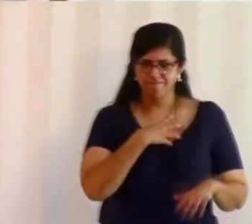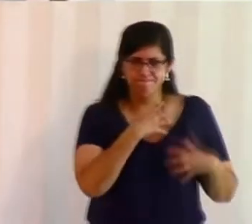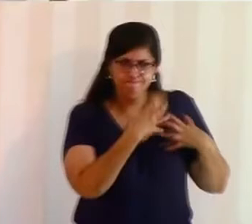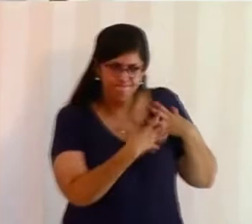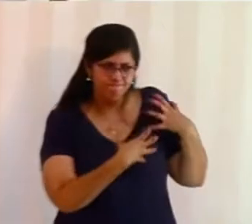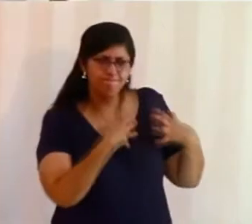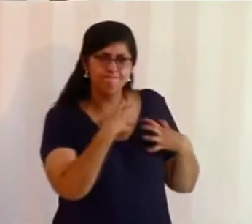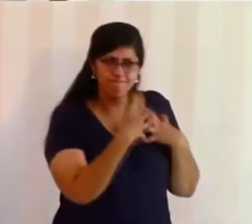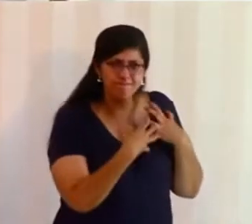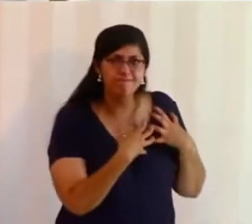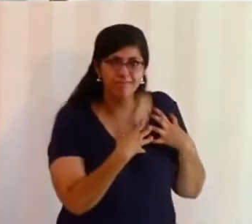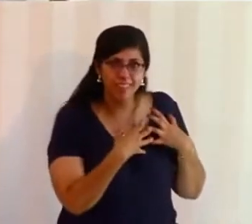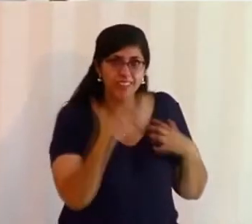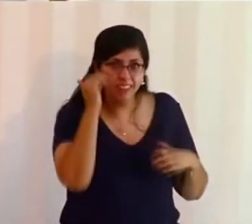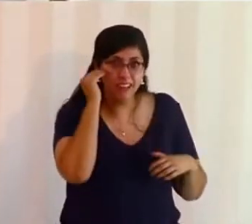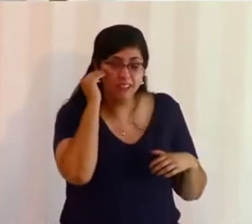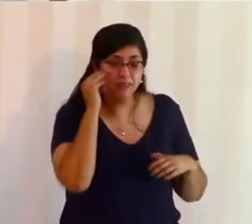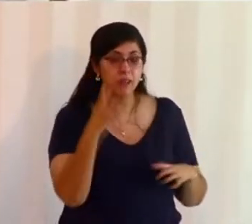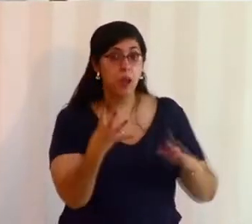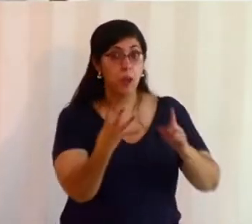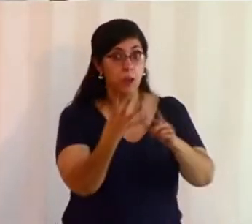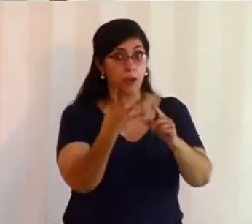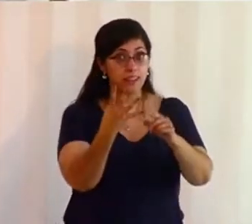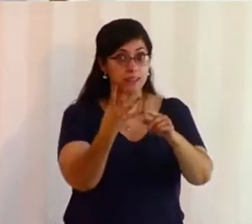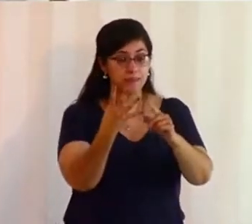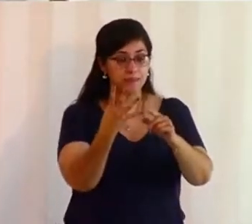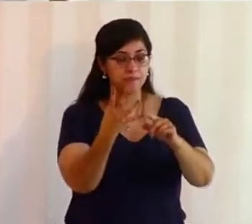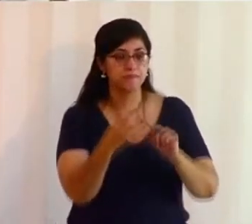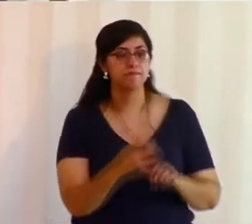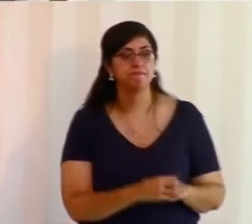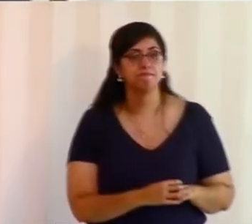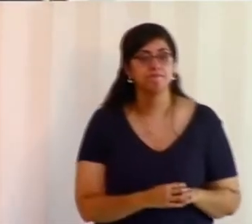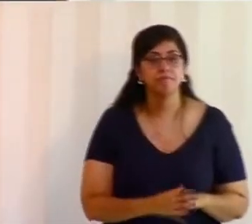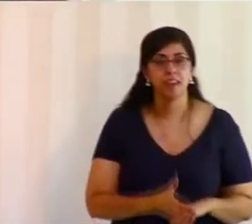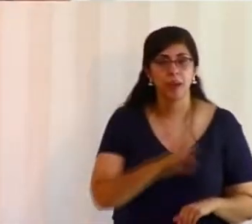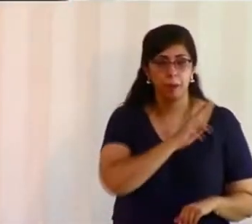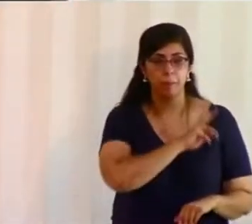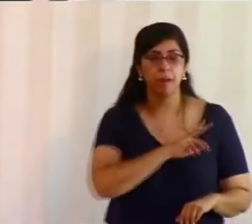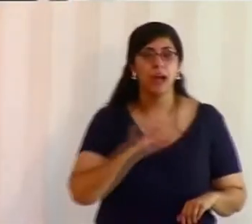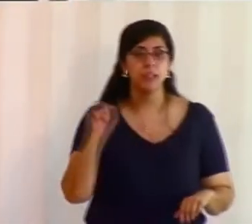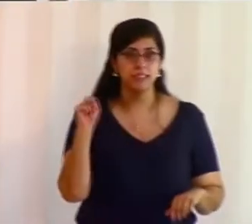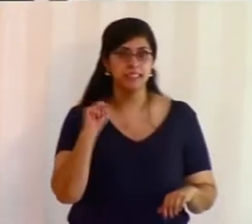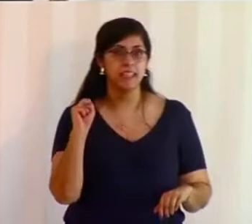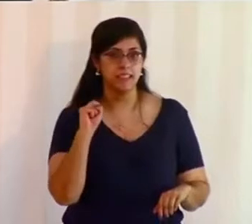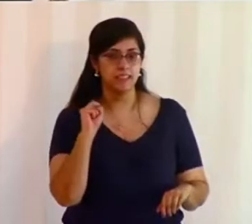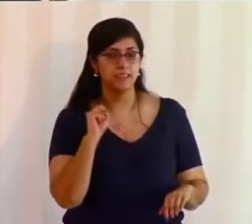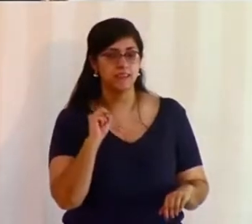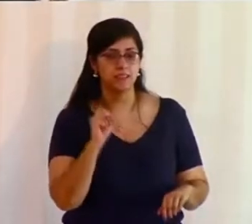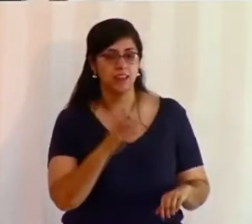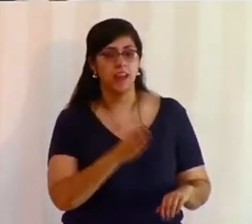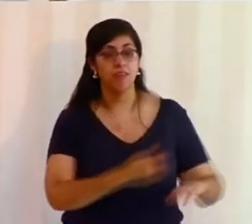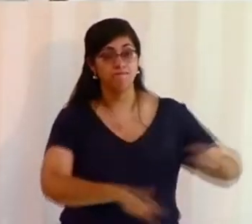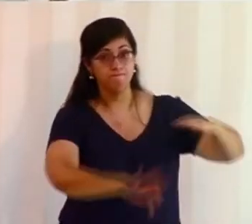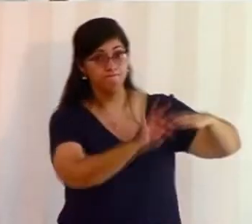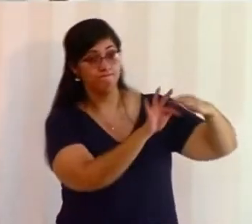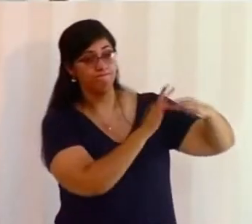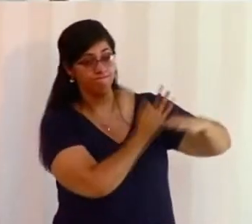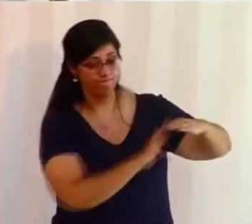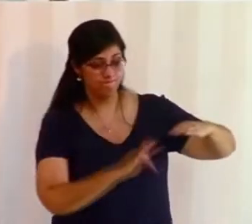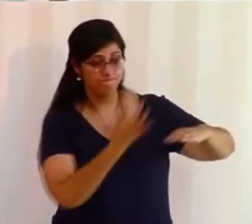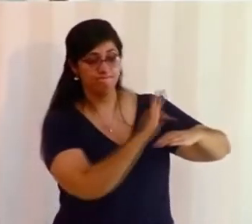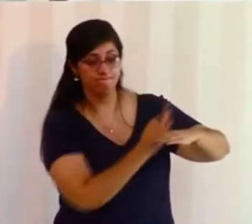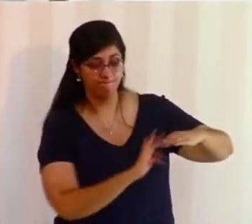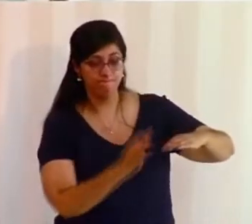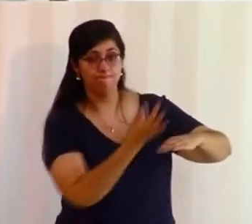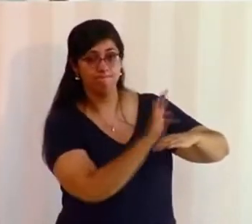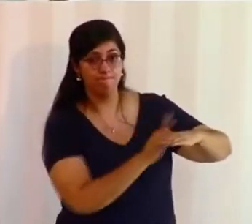as consequências. E a quarta qualidade que eu aprendo é que eles apanharam, irmãos. Sobretudo, Paulo e Silas. O